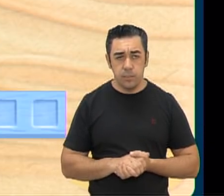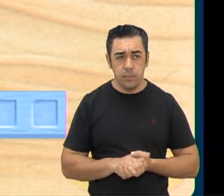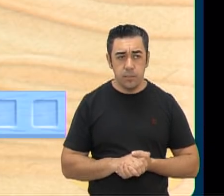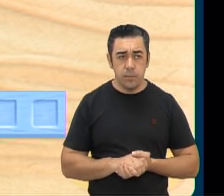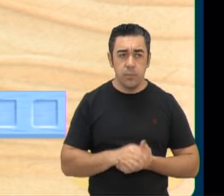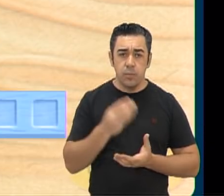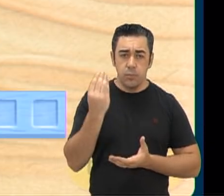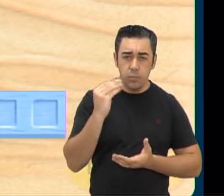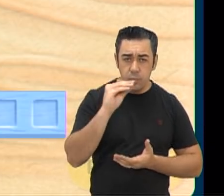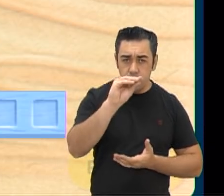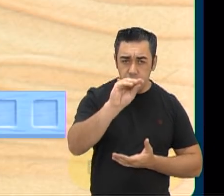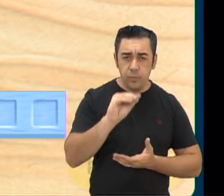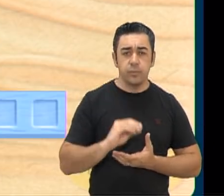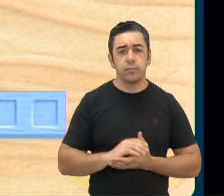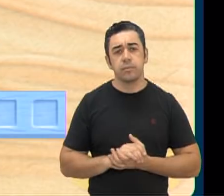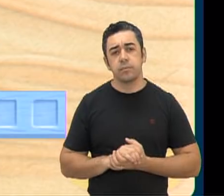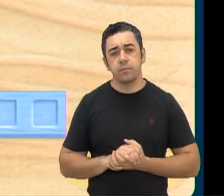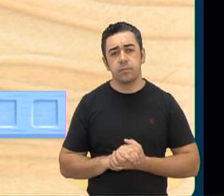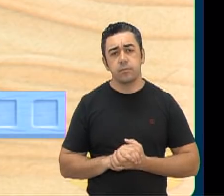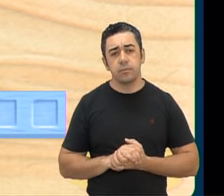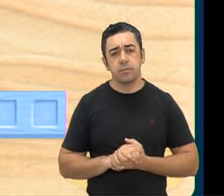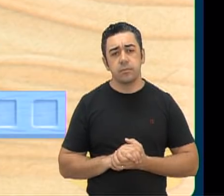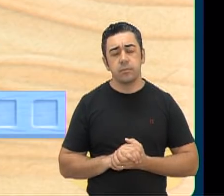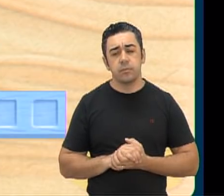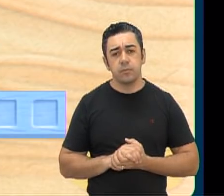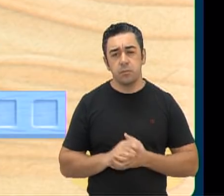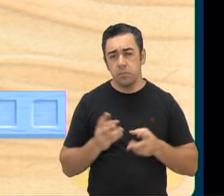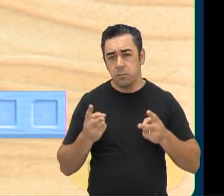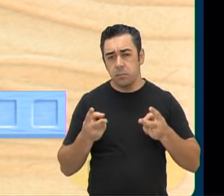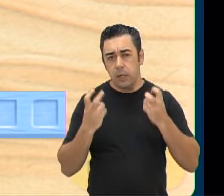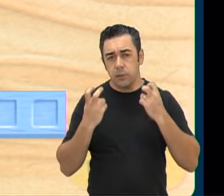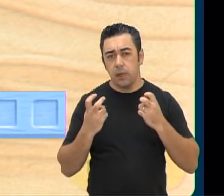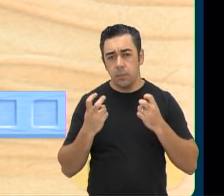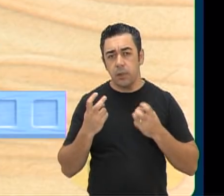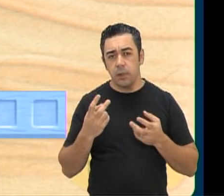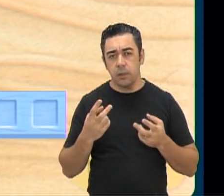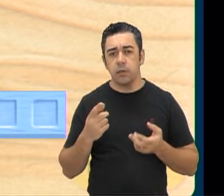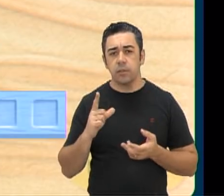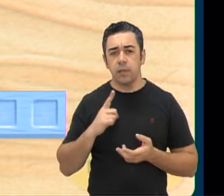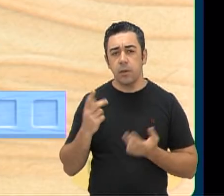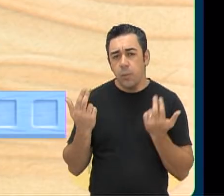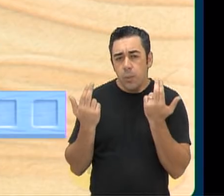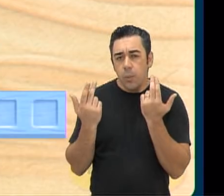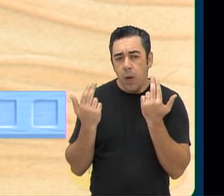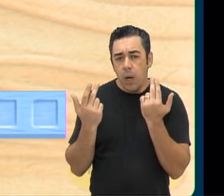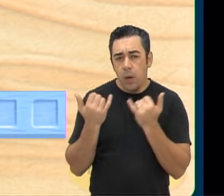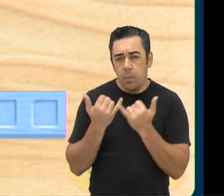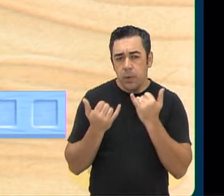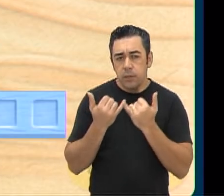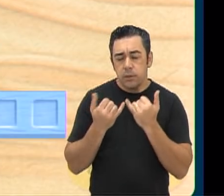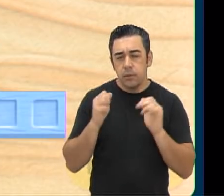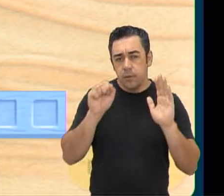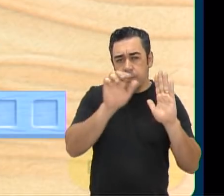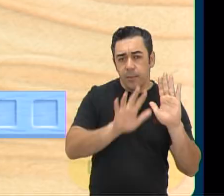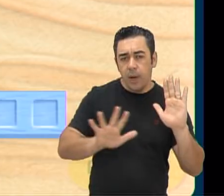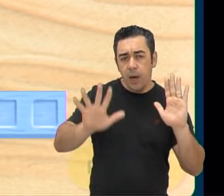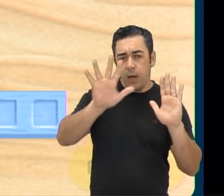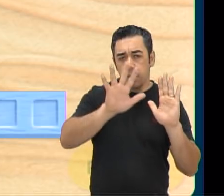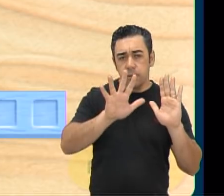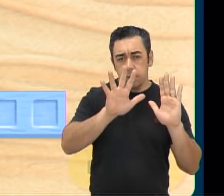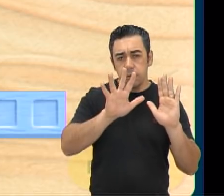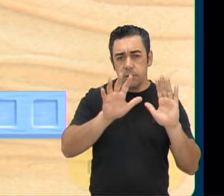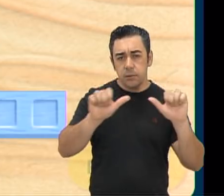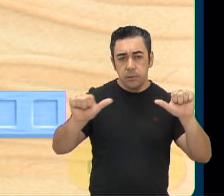novo encaixe. E mais uma peça. Perceba que já vai tomando forma a figura de